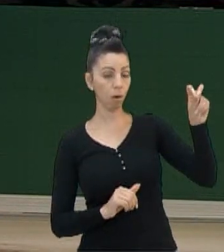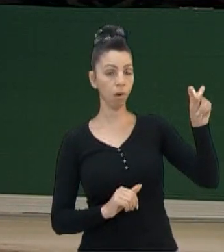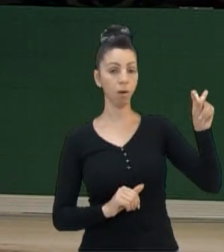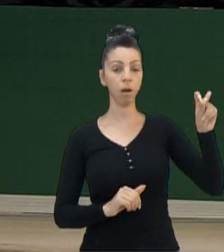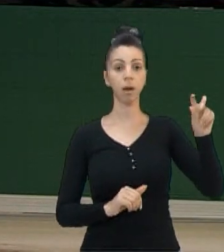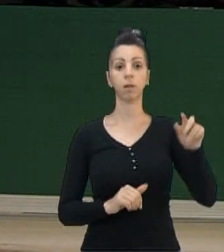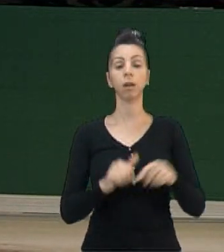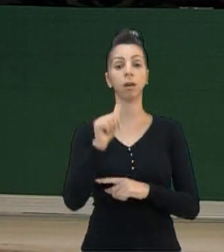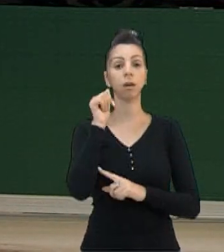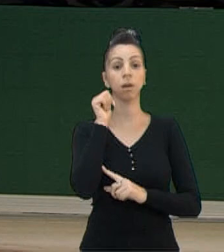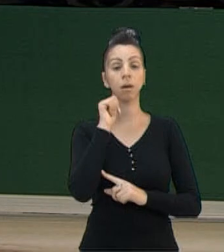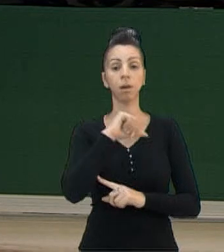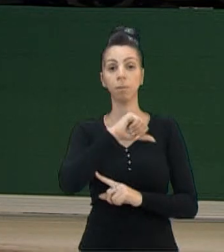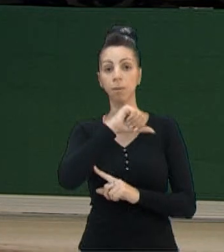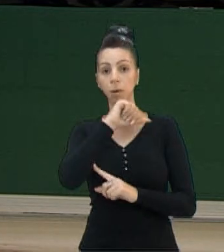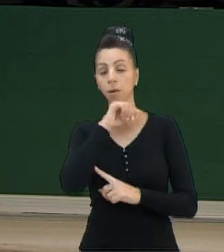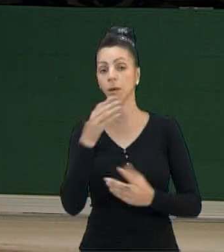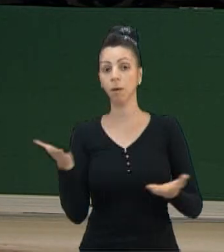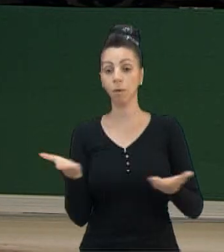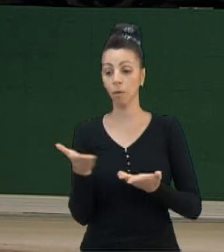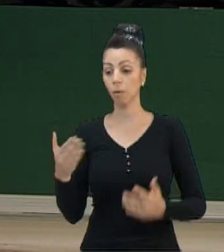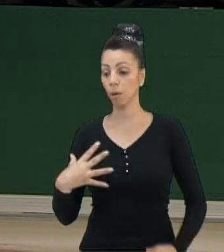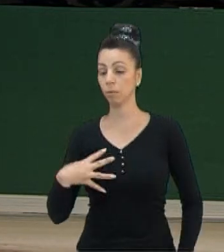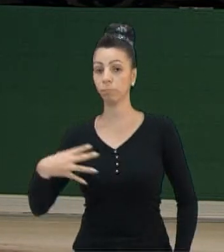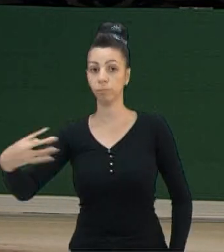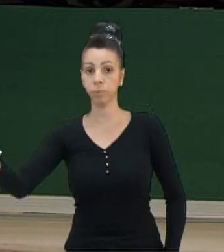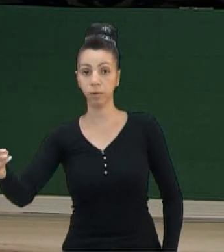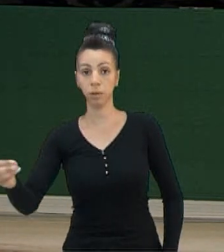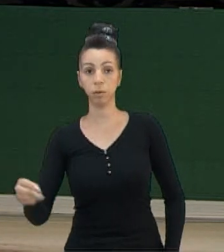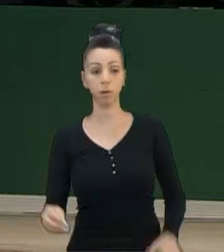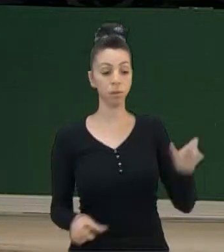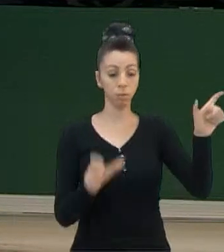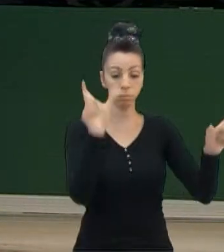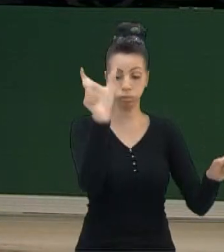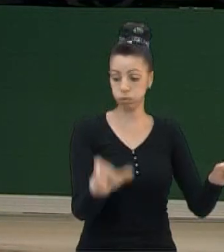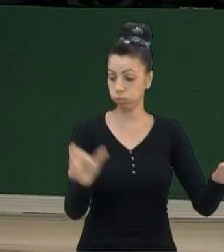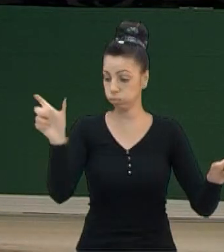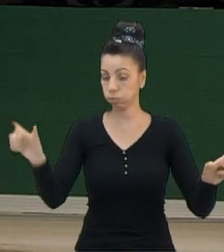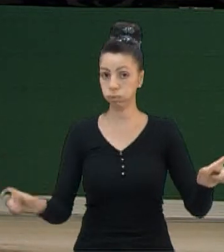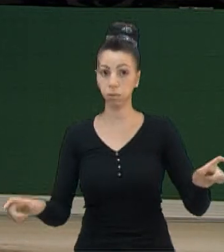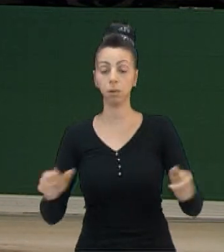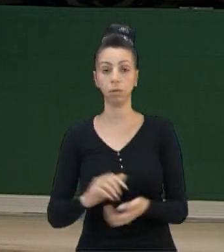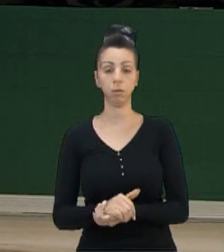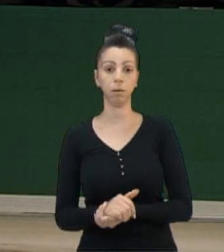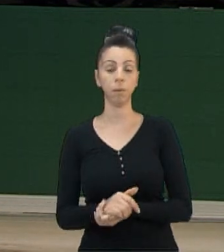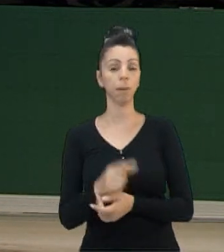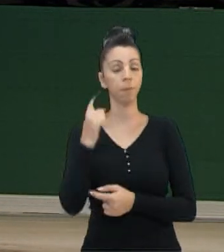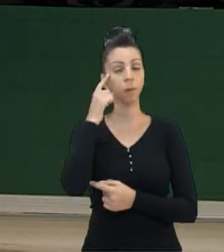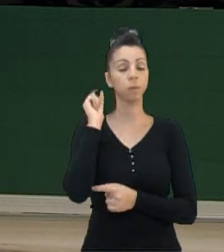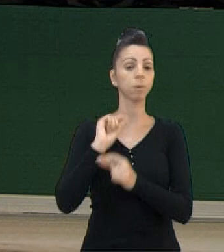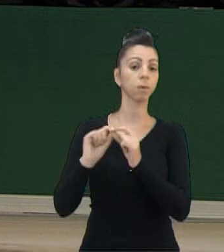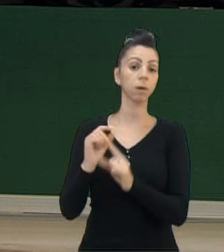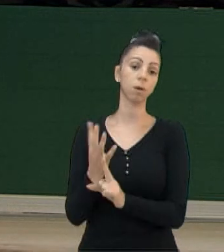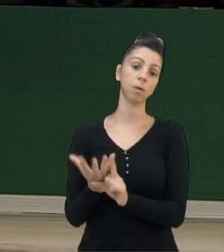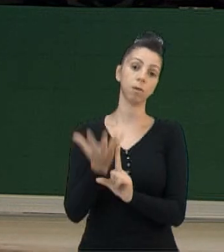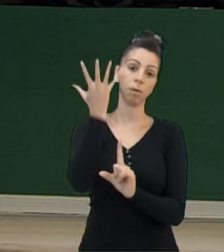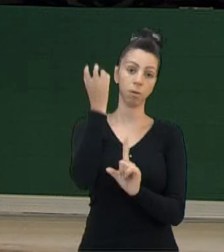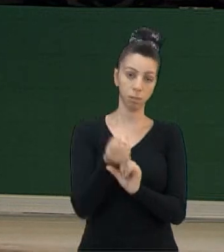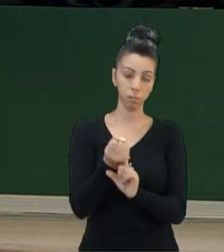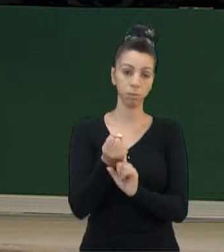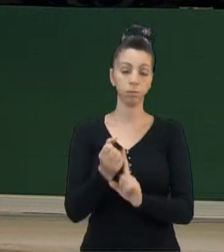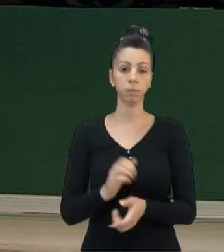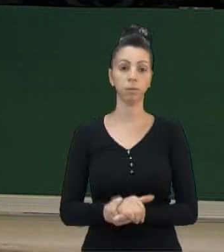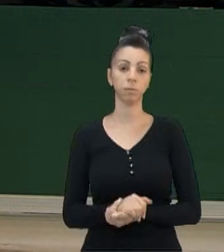essa filha agora falando, né? A gente pensa aí nessa autobiografia da Conceição Evaristo. Então ela